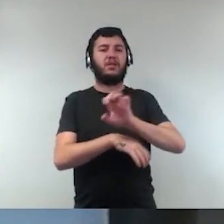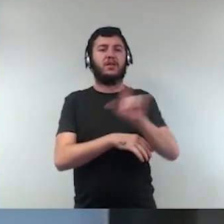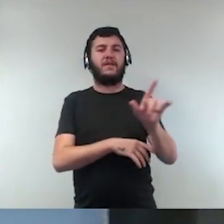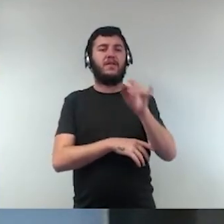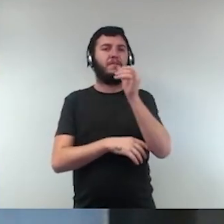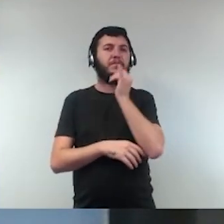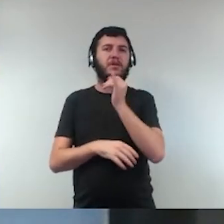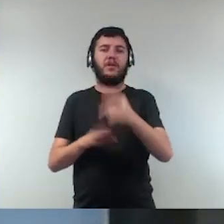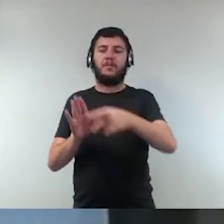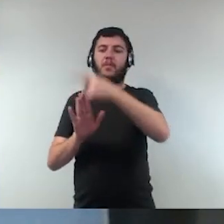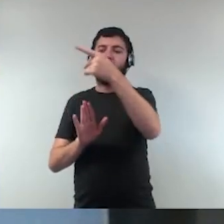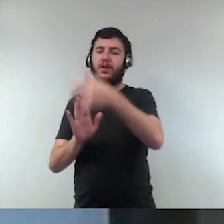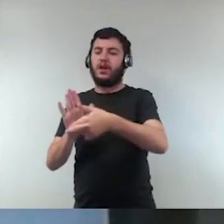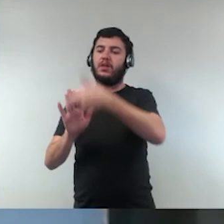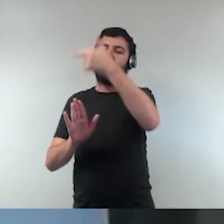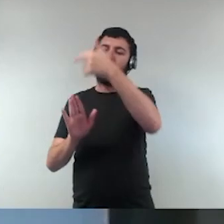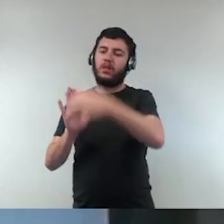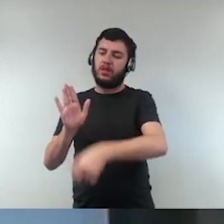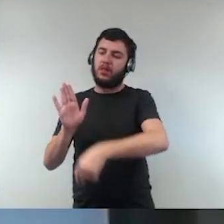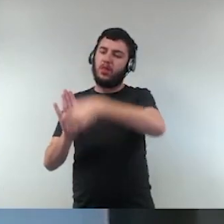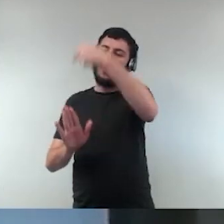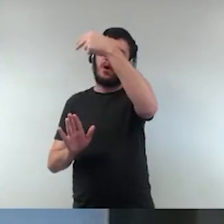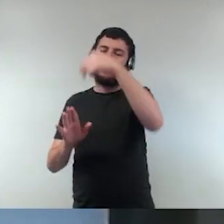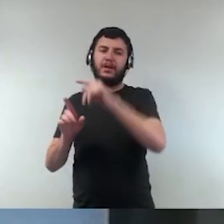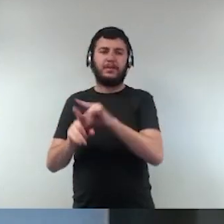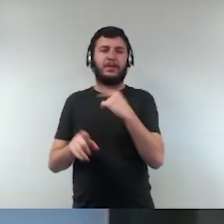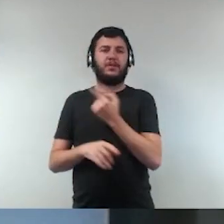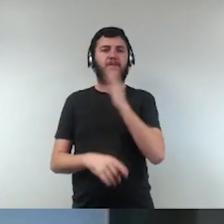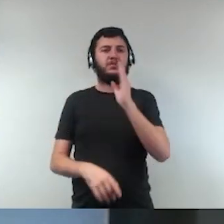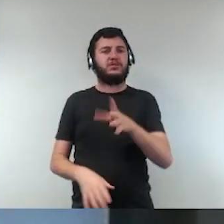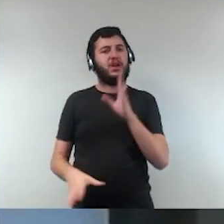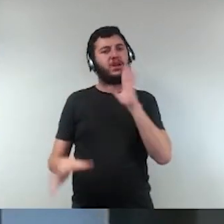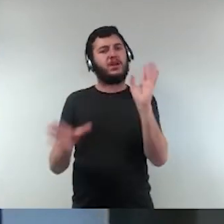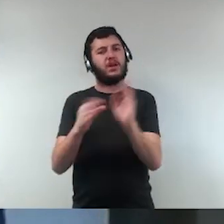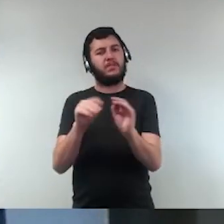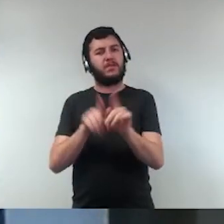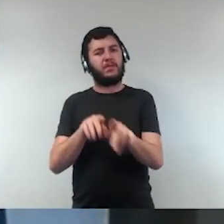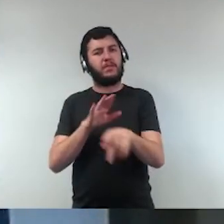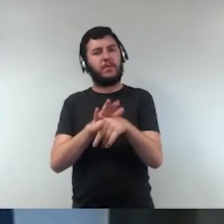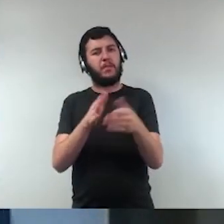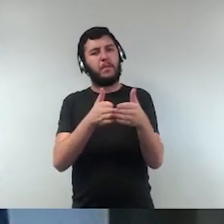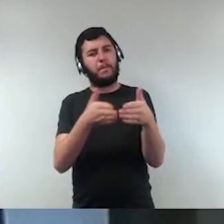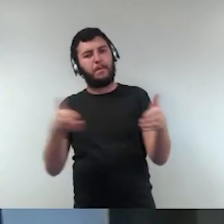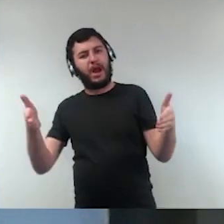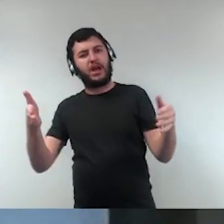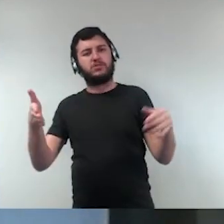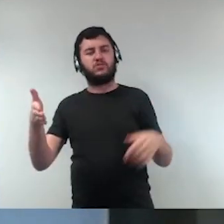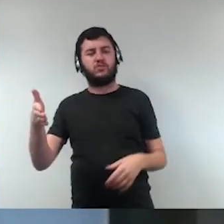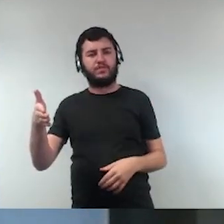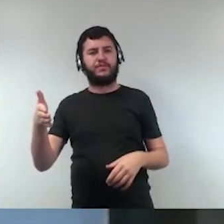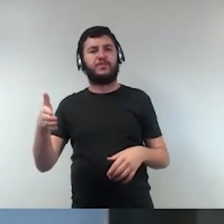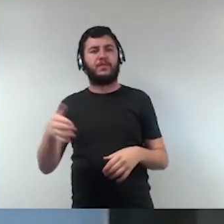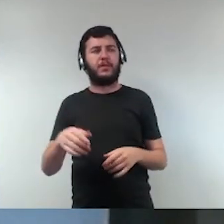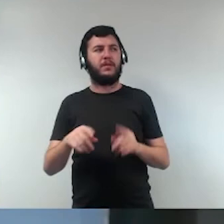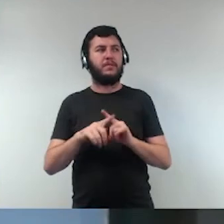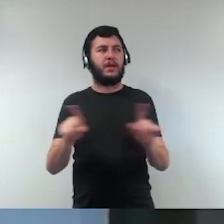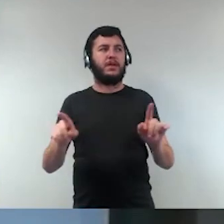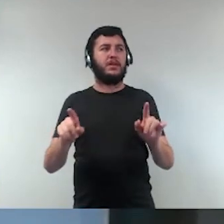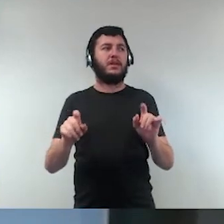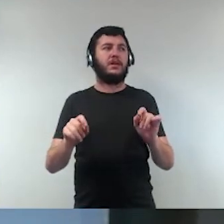cuidando até de prazo, como foi dito. E aí a provocação que eu gostaria de fazer, para que, já em